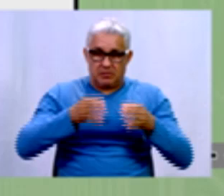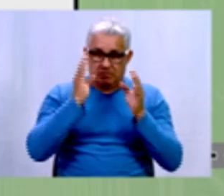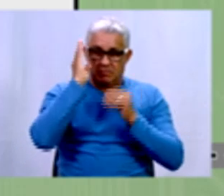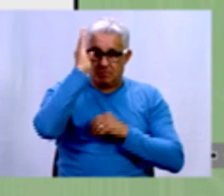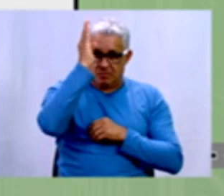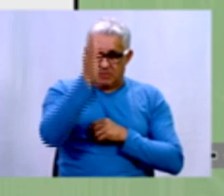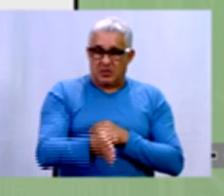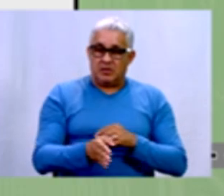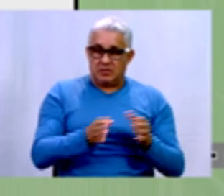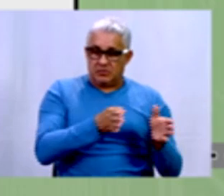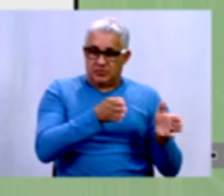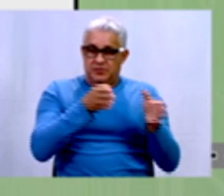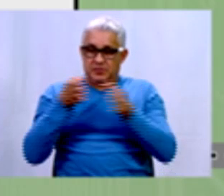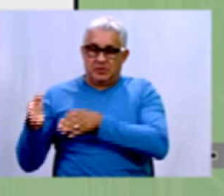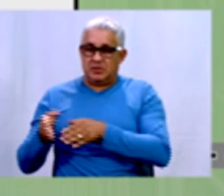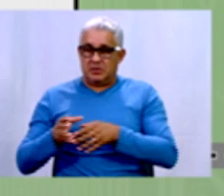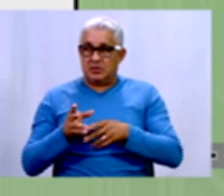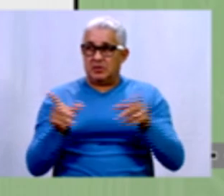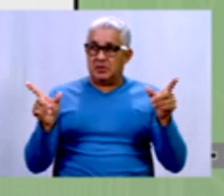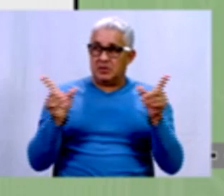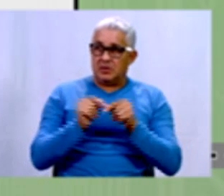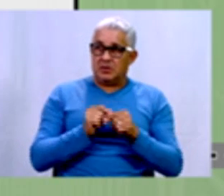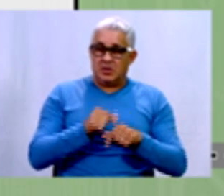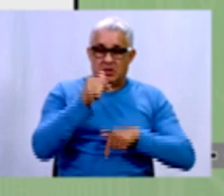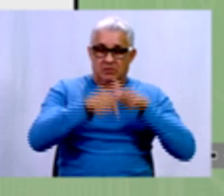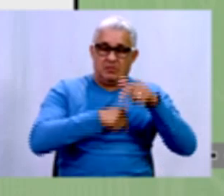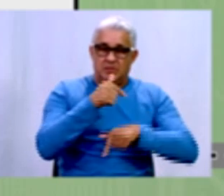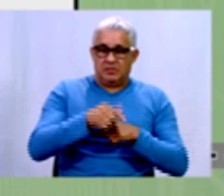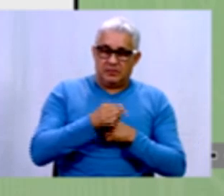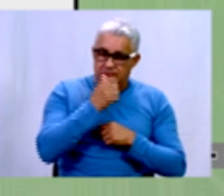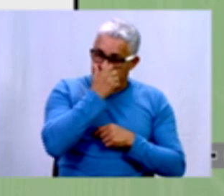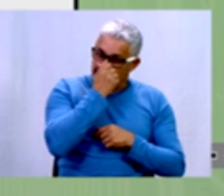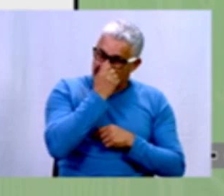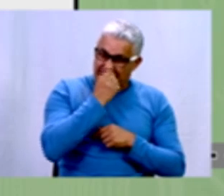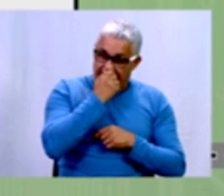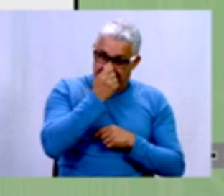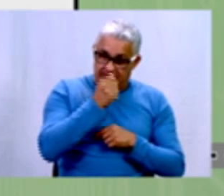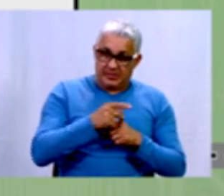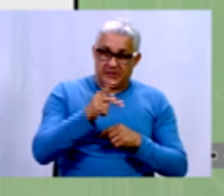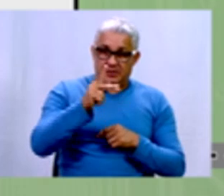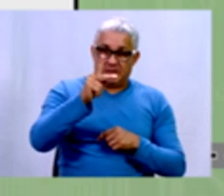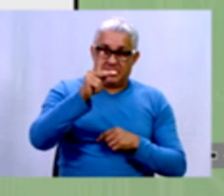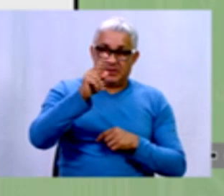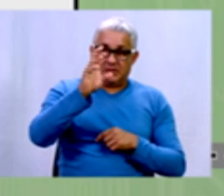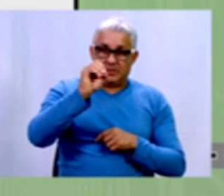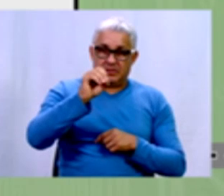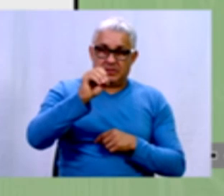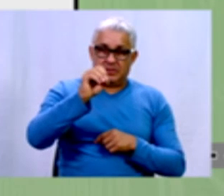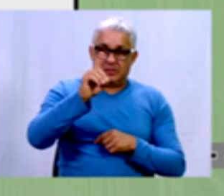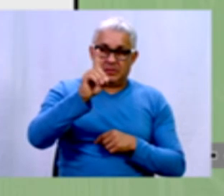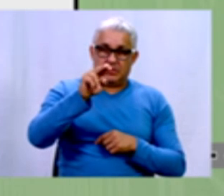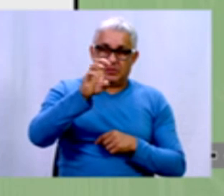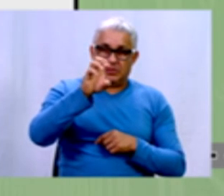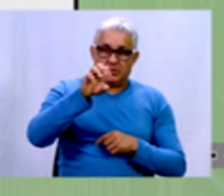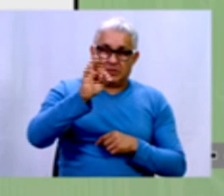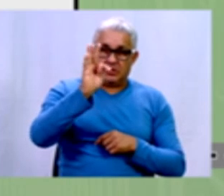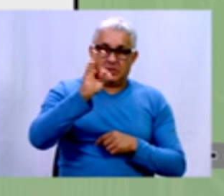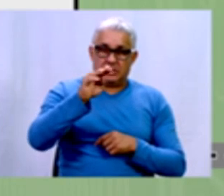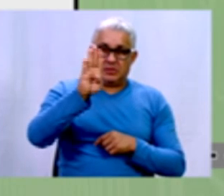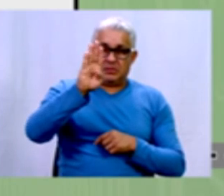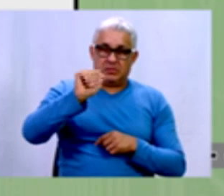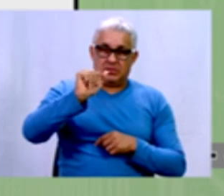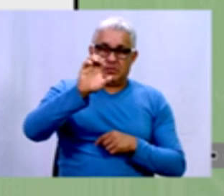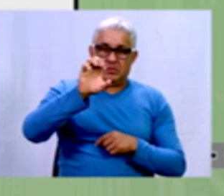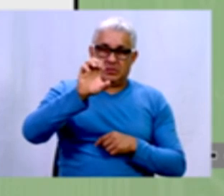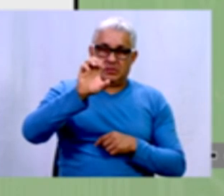E aí um resumo aqui do Scrum trabalhando. Então, o Product Backlog, o Sprint Planning, que é o